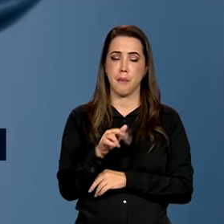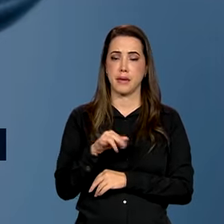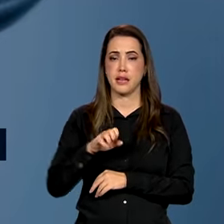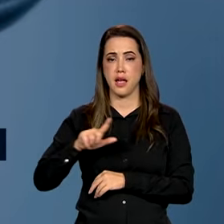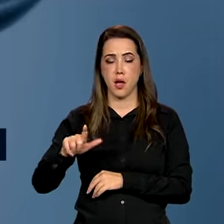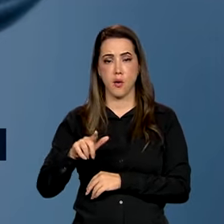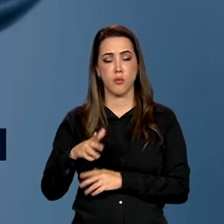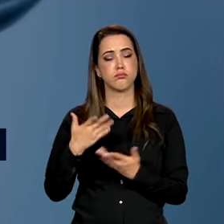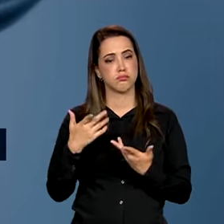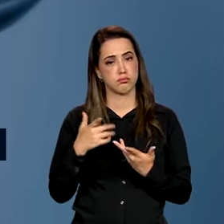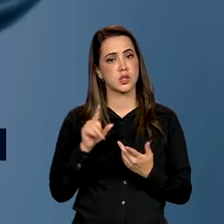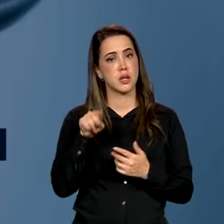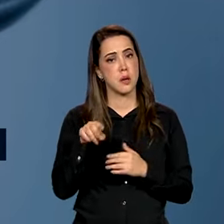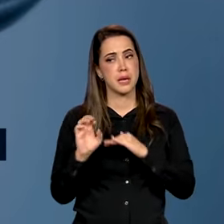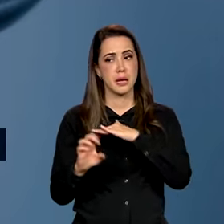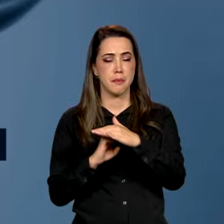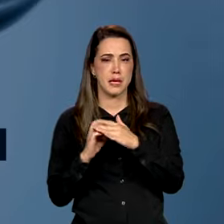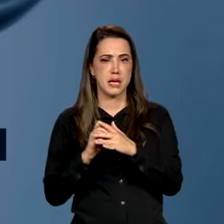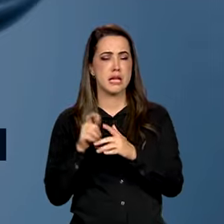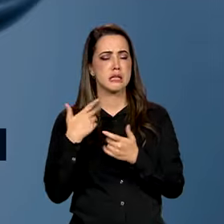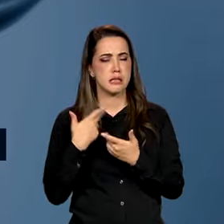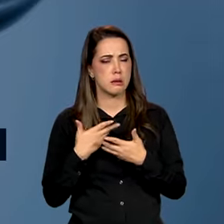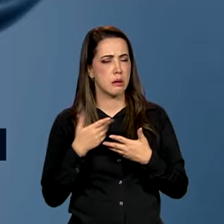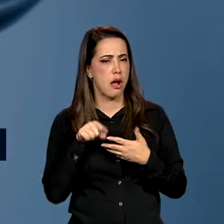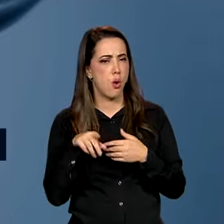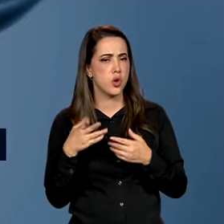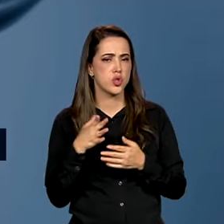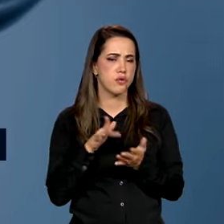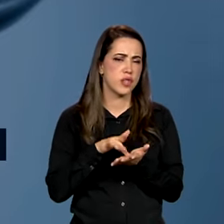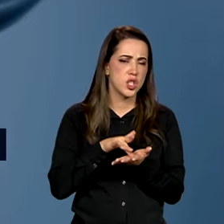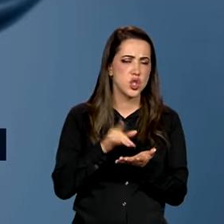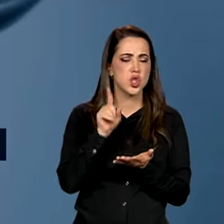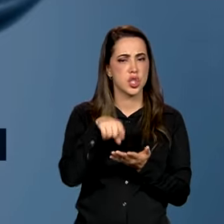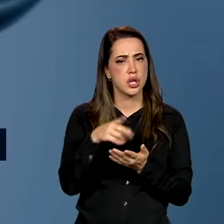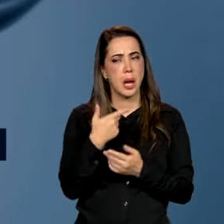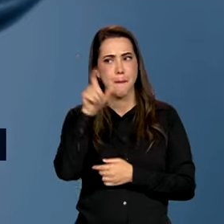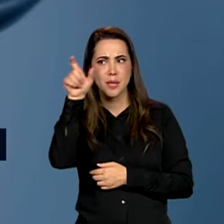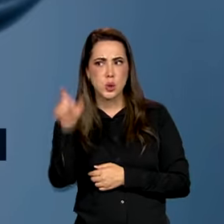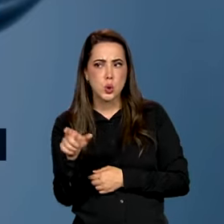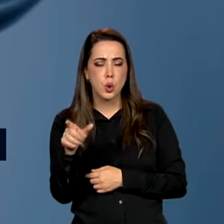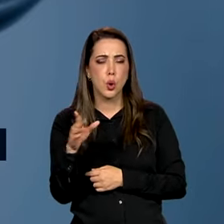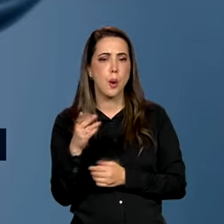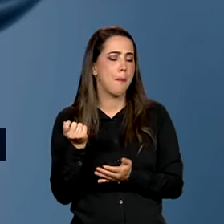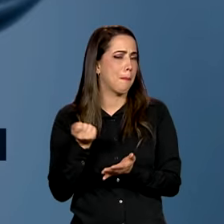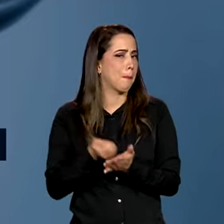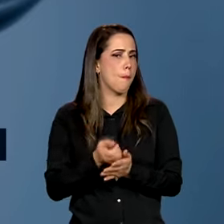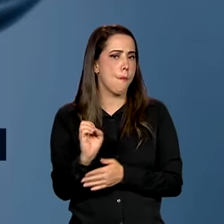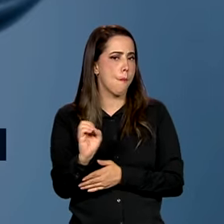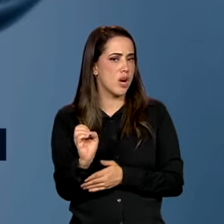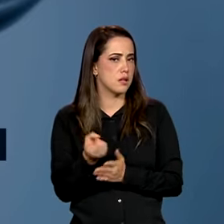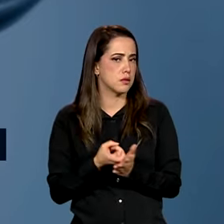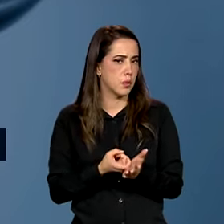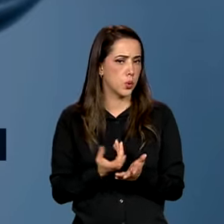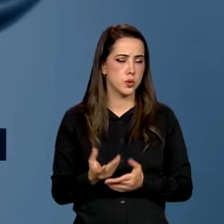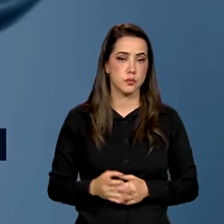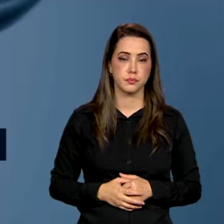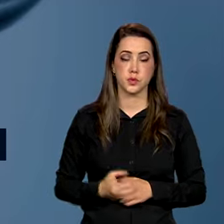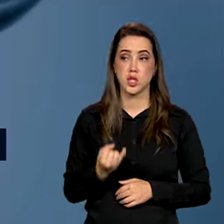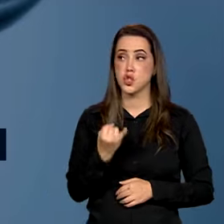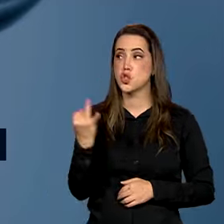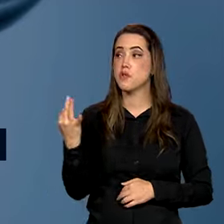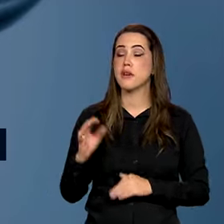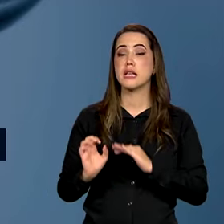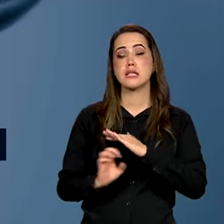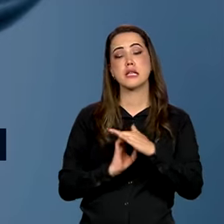vai impedir que empresa se façam passar por pessoas físicas para fugir do pagamento dos impostos várias empresas têm